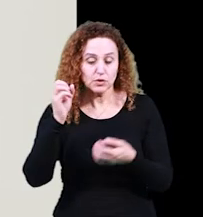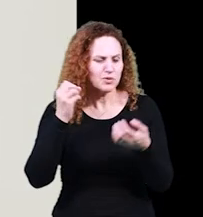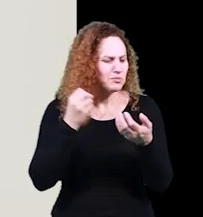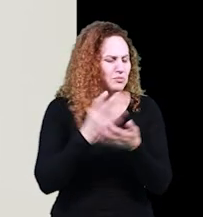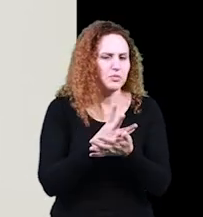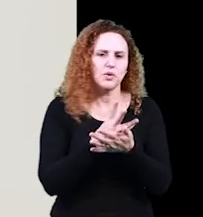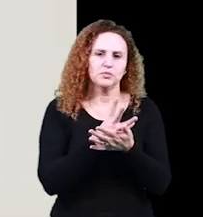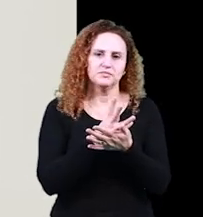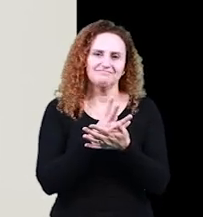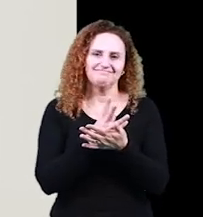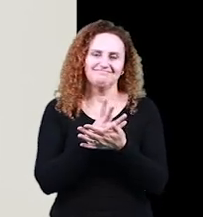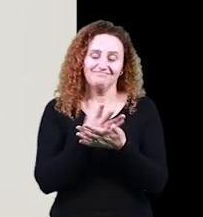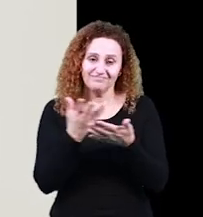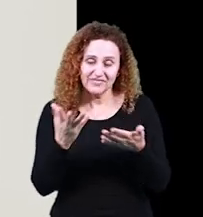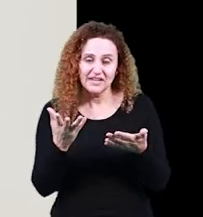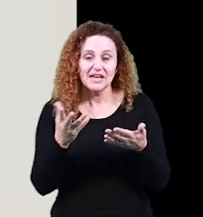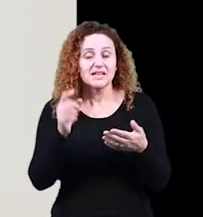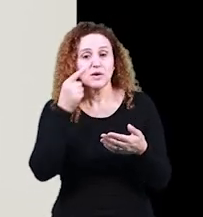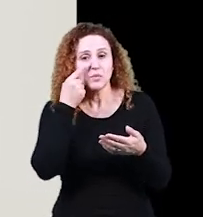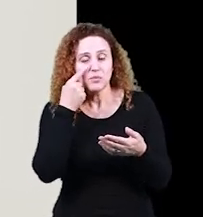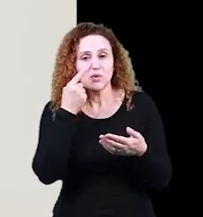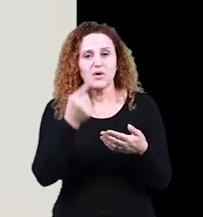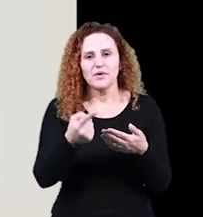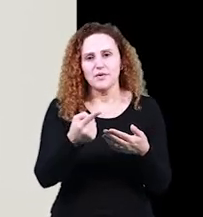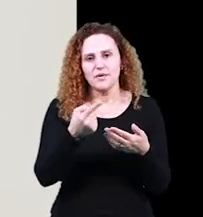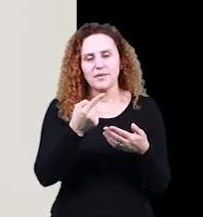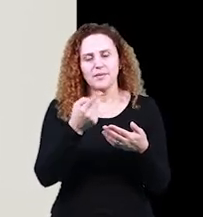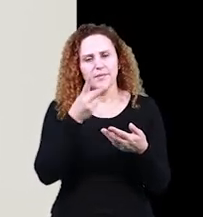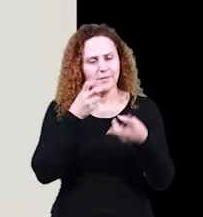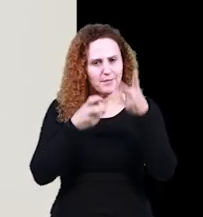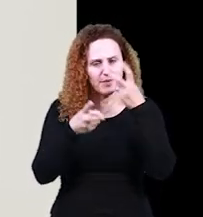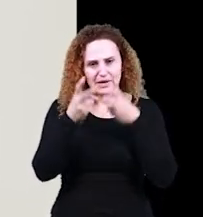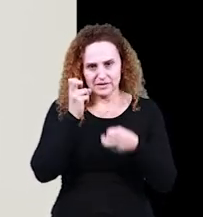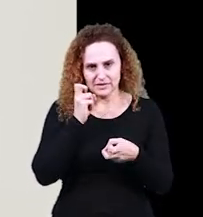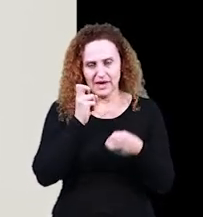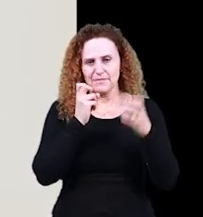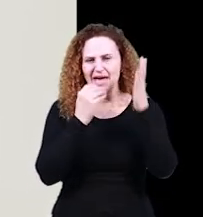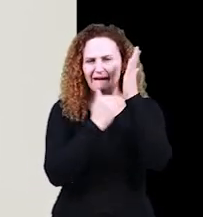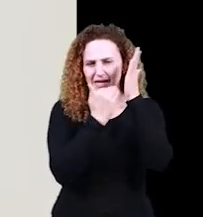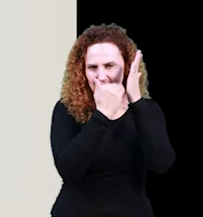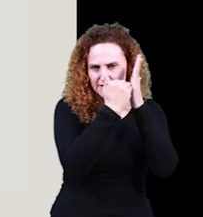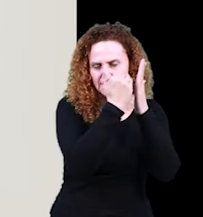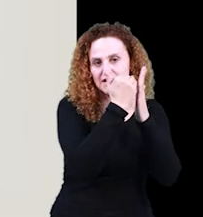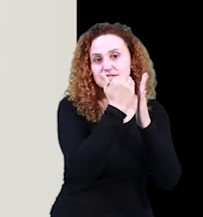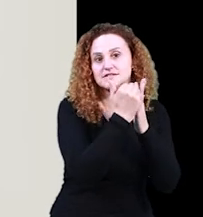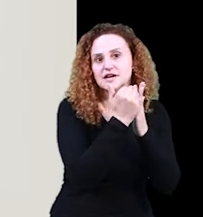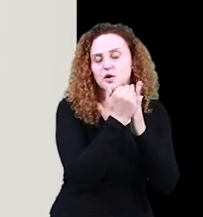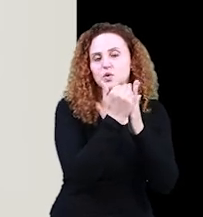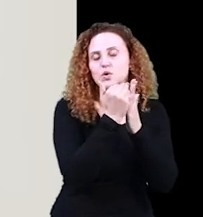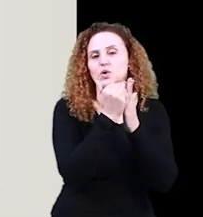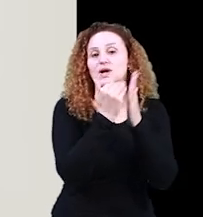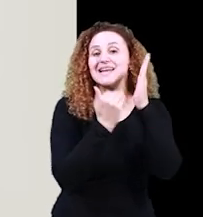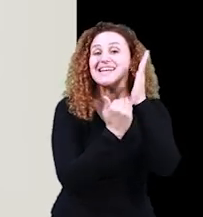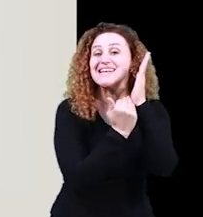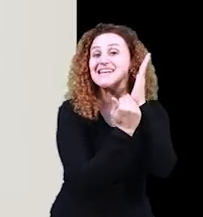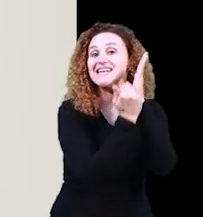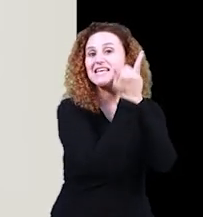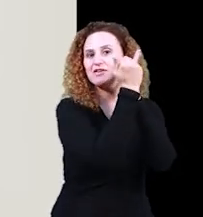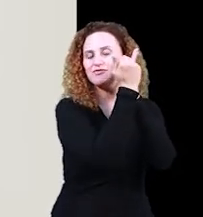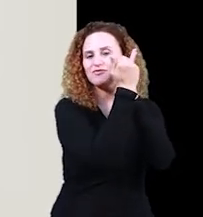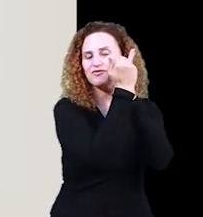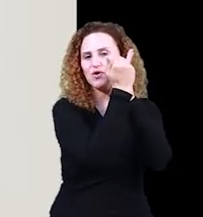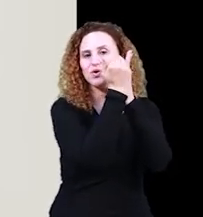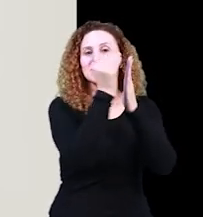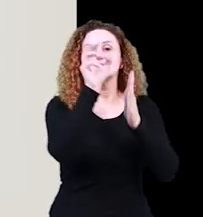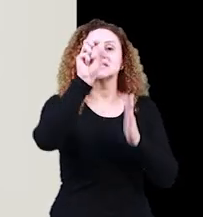E aí nós temos ainda a classificação em no nível morfológico então aqui nós estamos